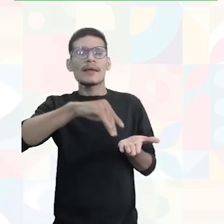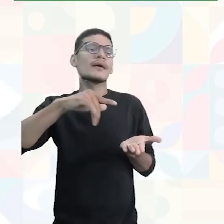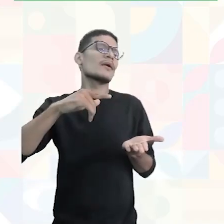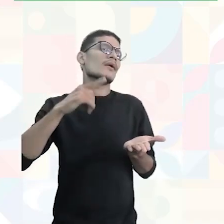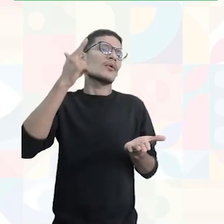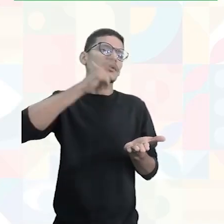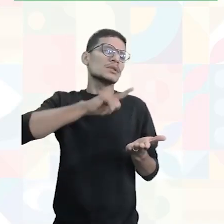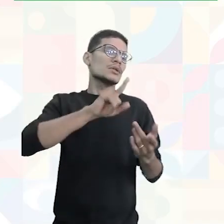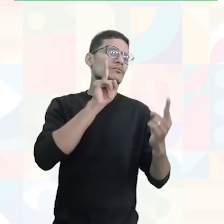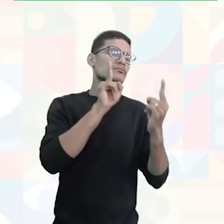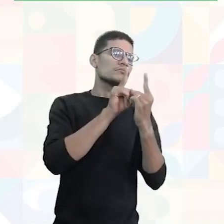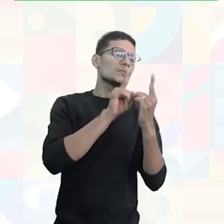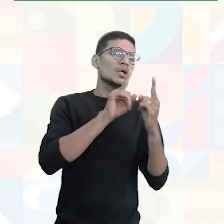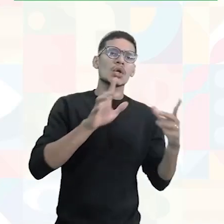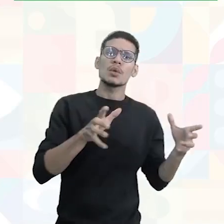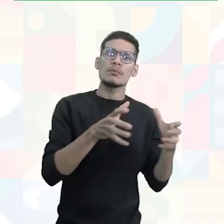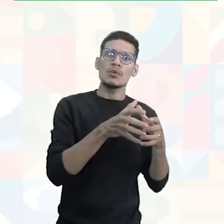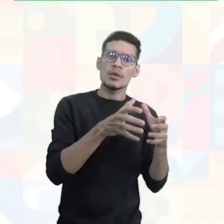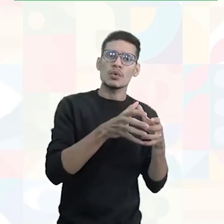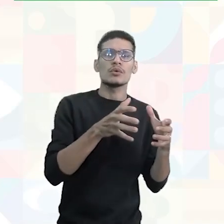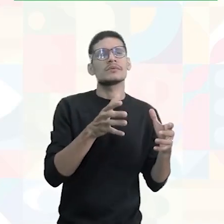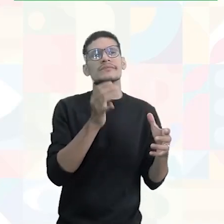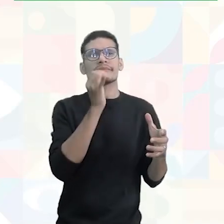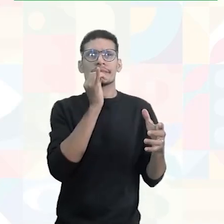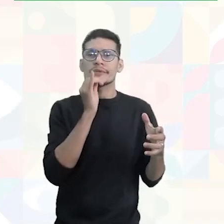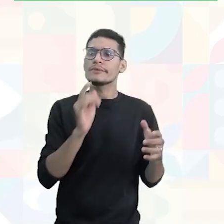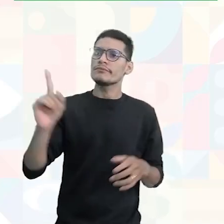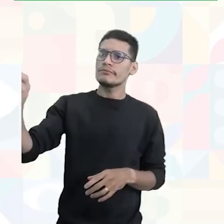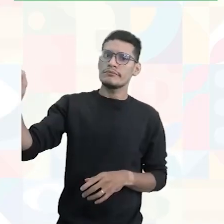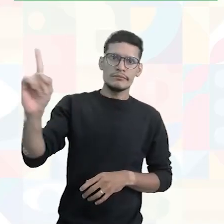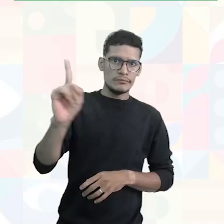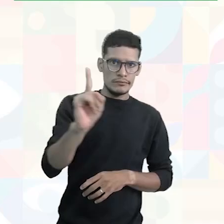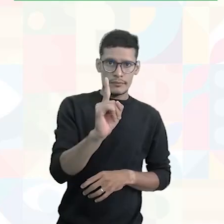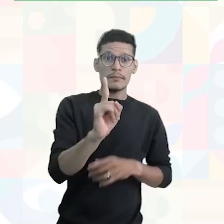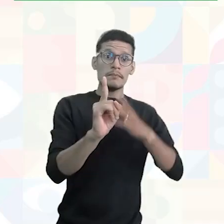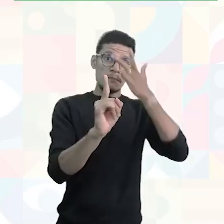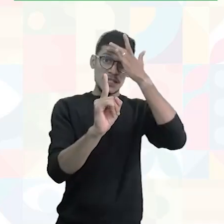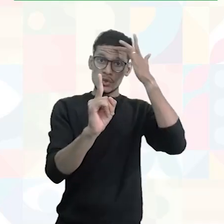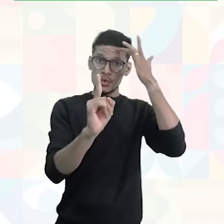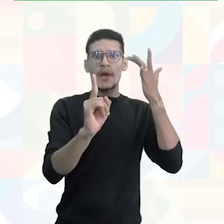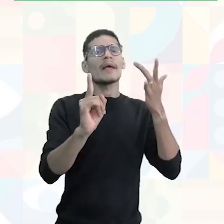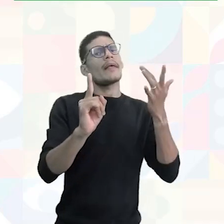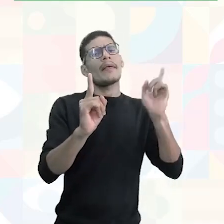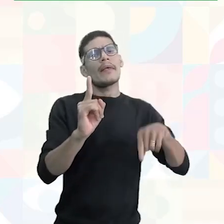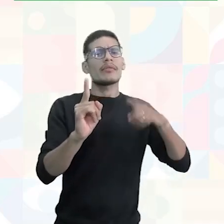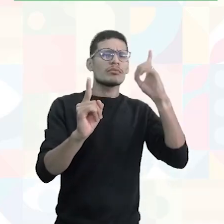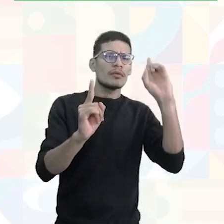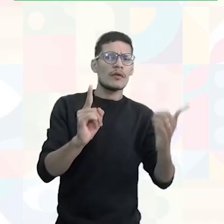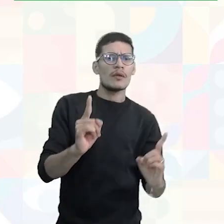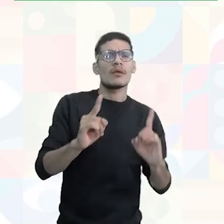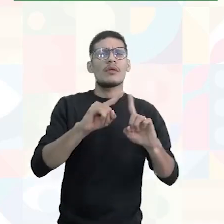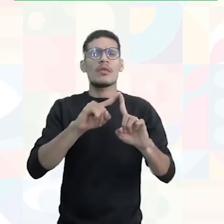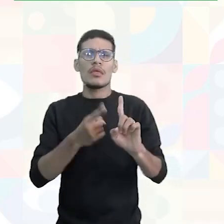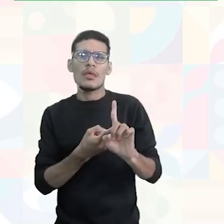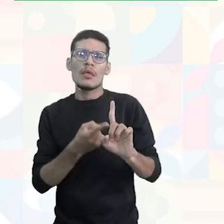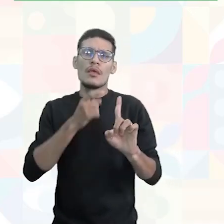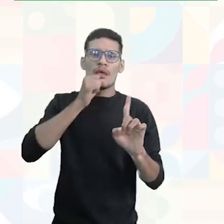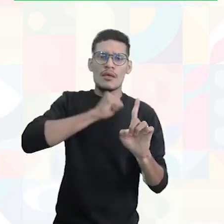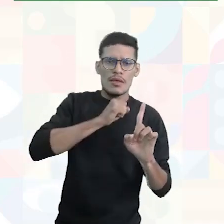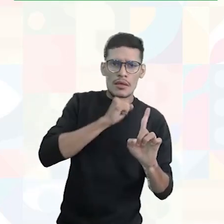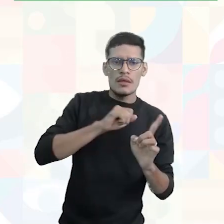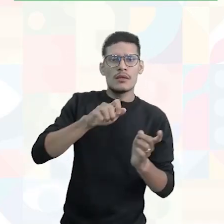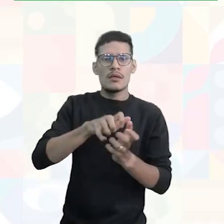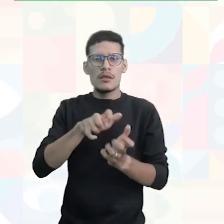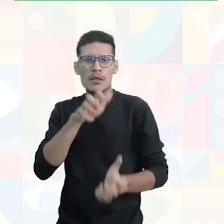seus públicos, e chegar uma pessoa nessas condições, como garantia